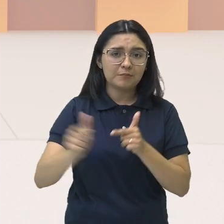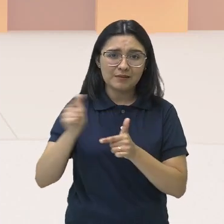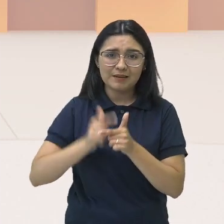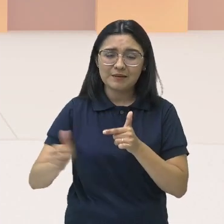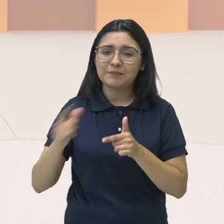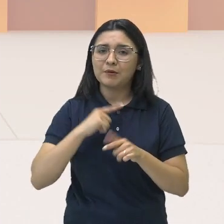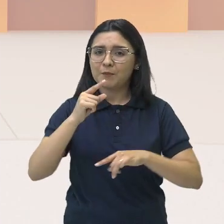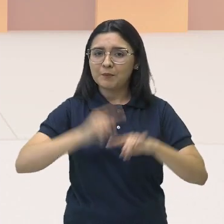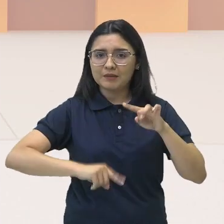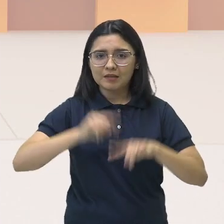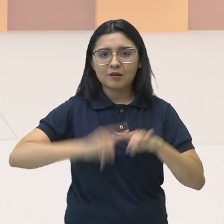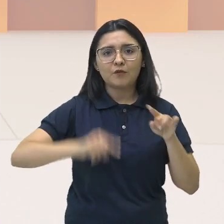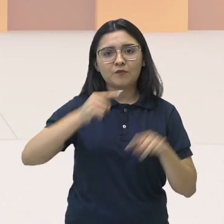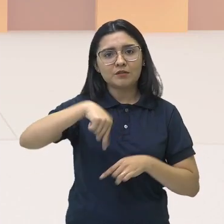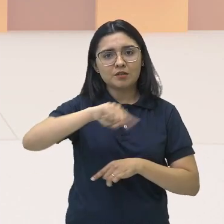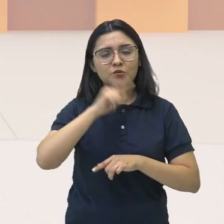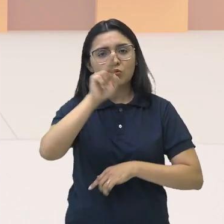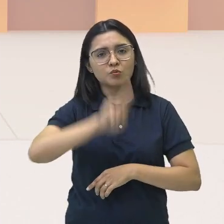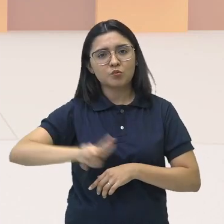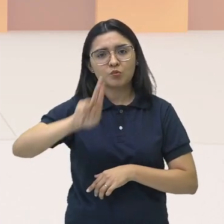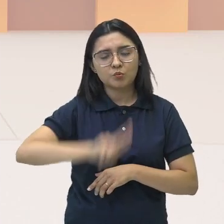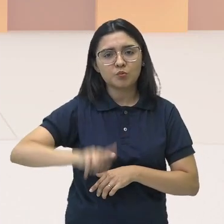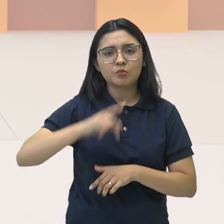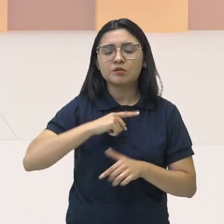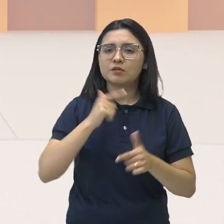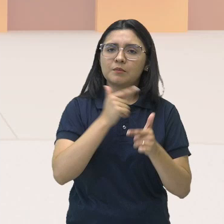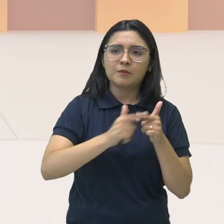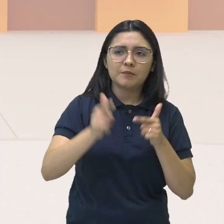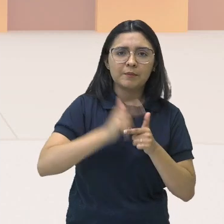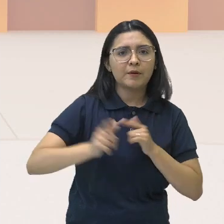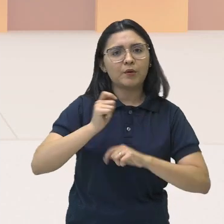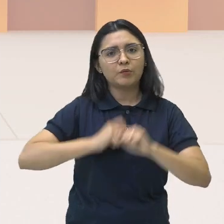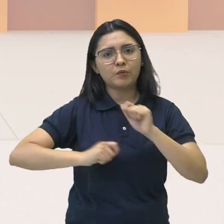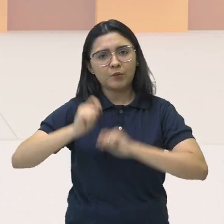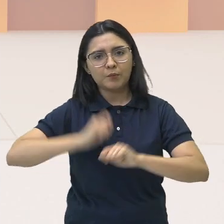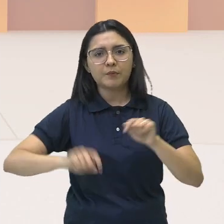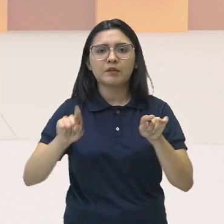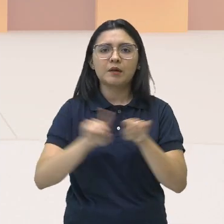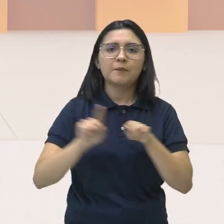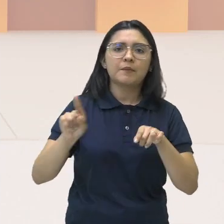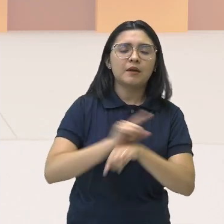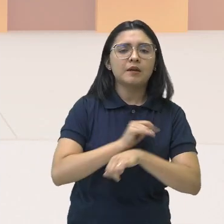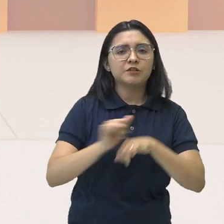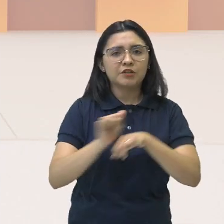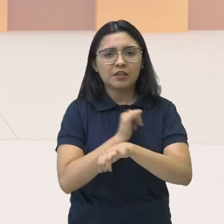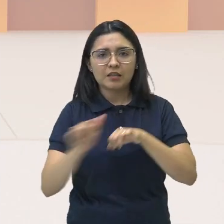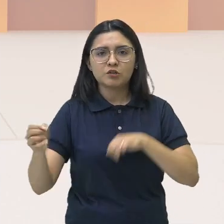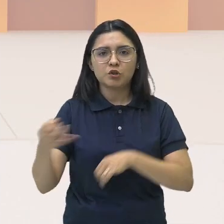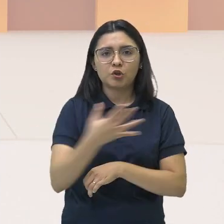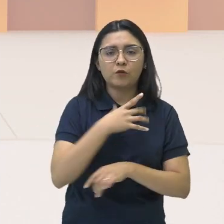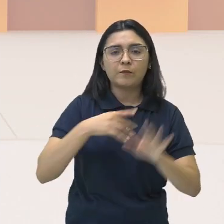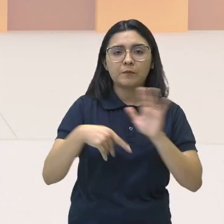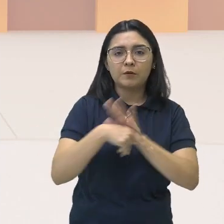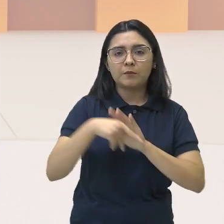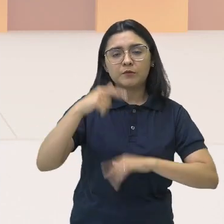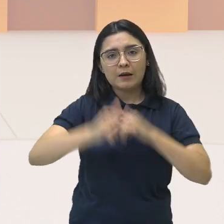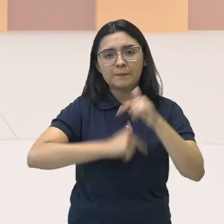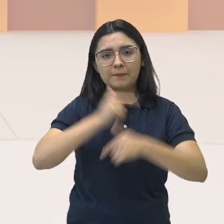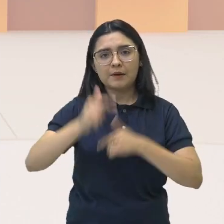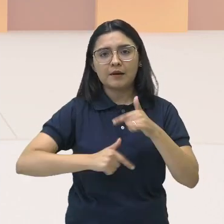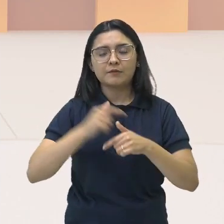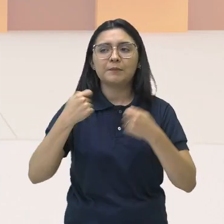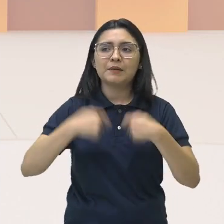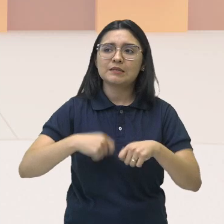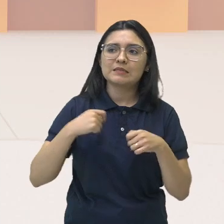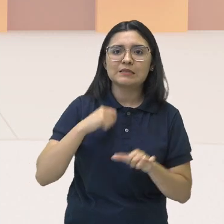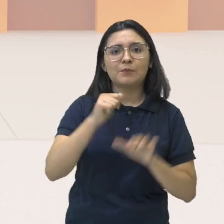os insumos que você usa, problemas com a realidade econômica que você usa, métodos novos de trabalho, daquele trabalho que você realiza e você tem que